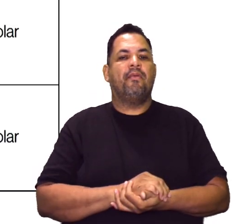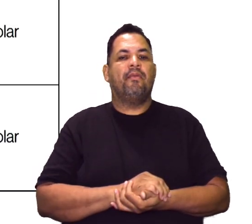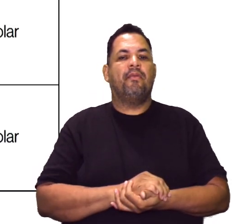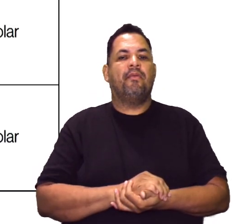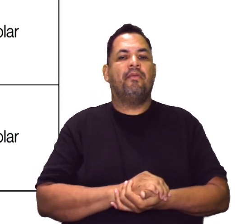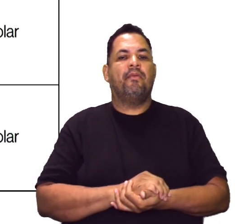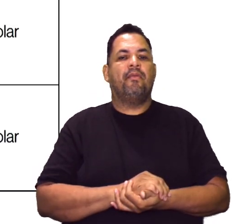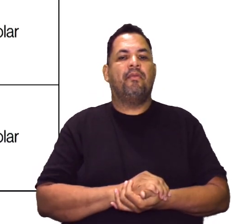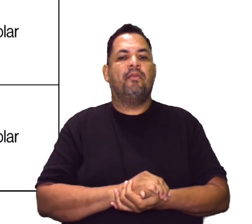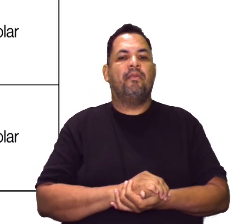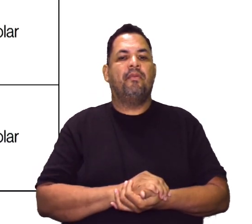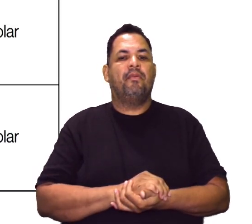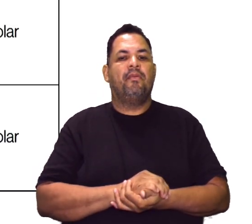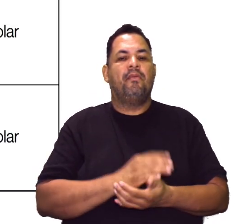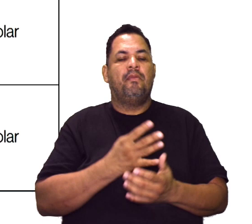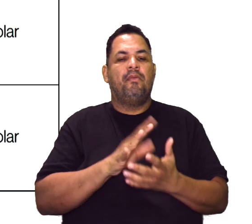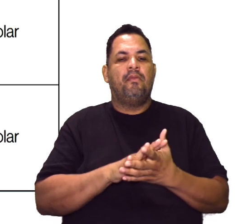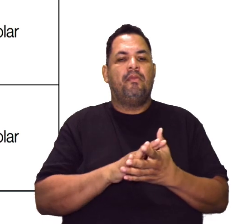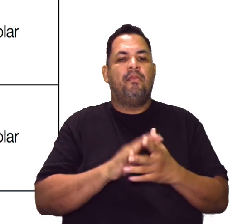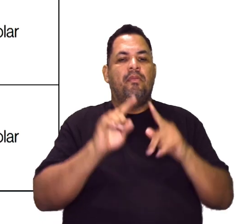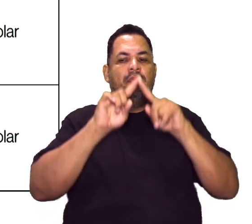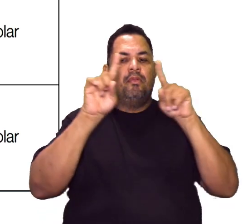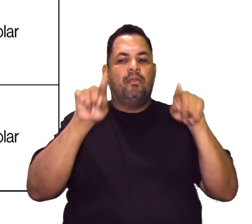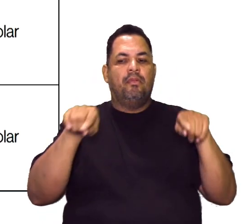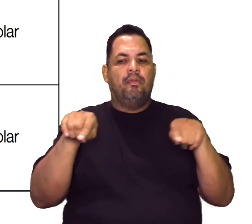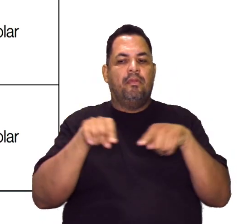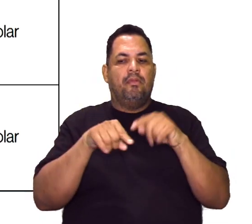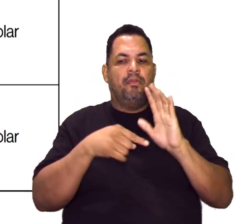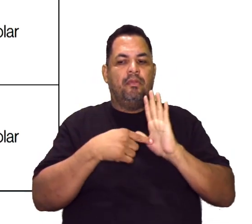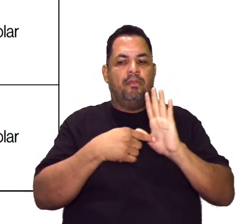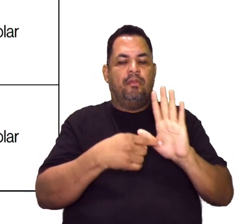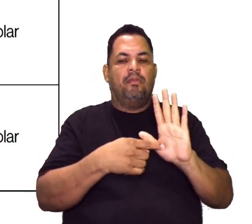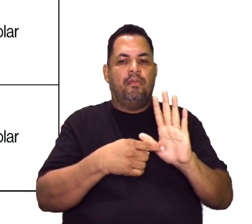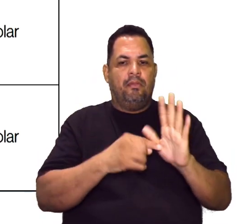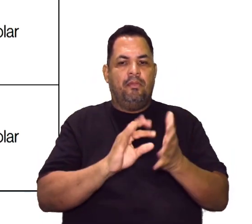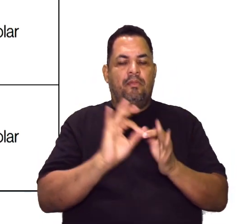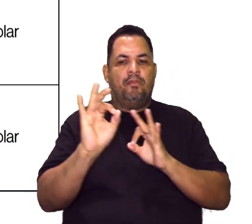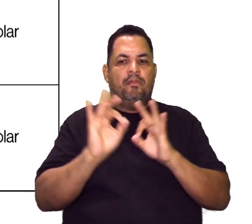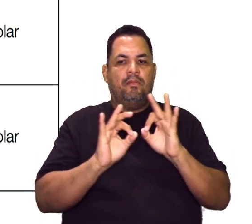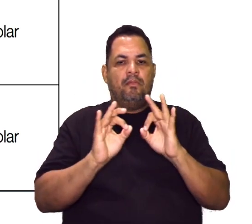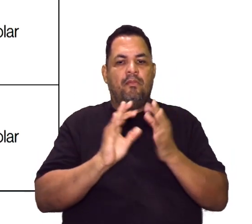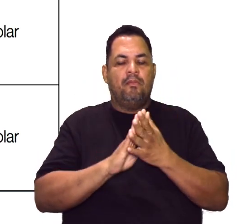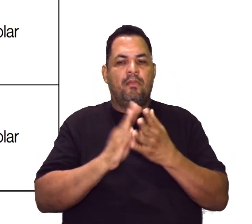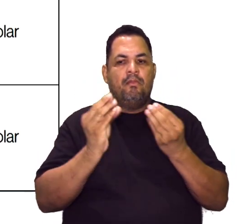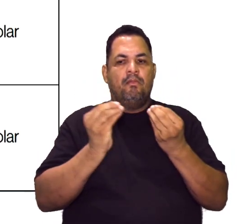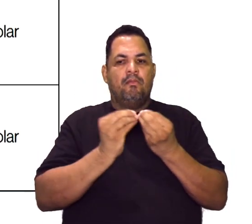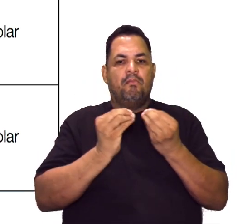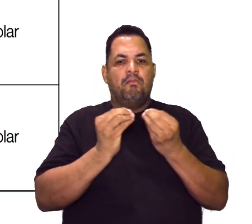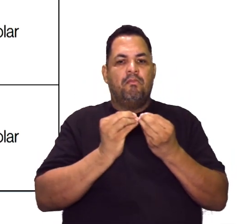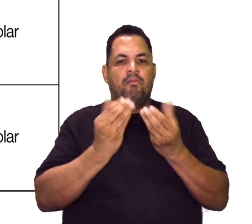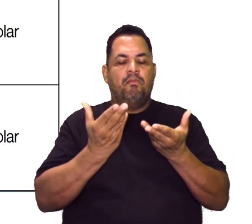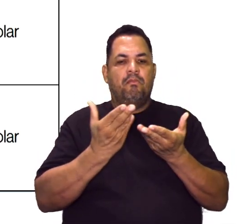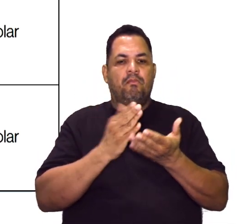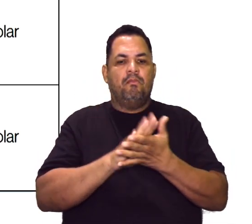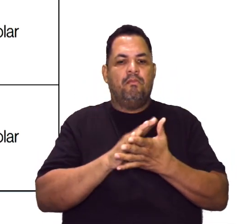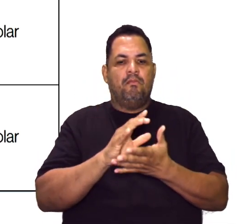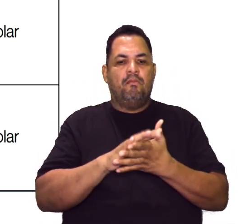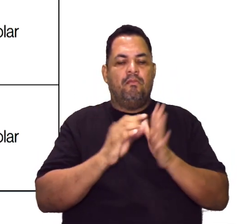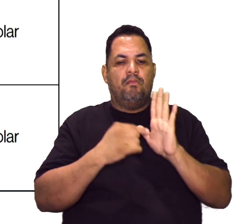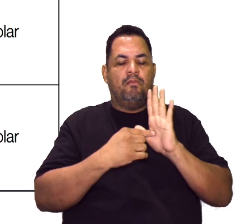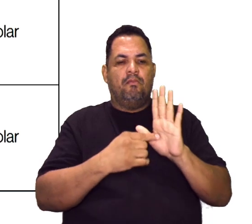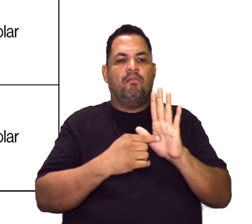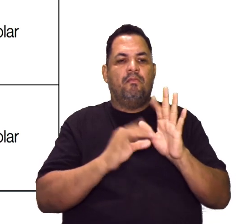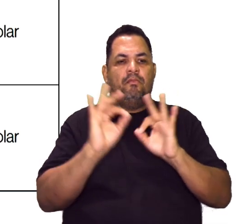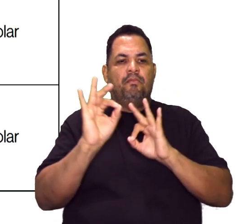Este quadro aqui, ele é bom porque ele ilustra para vocês, né, algumas moléculas que traz